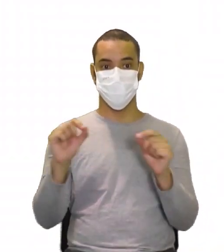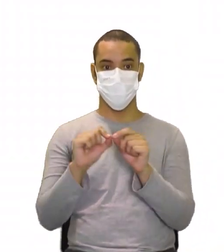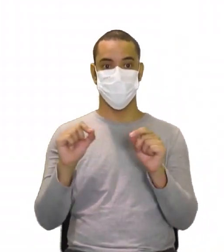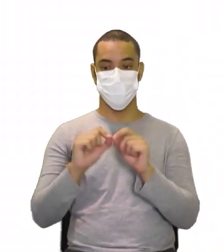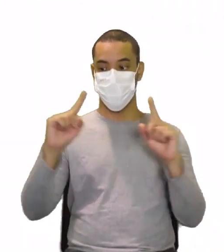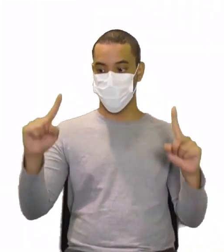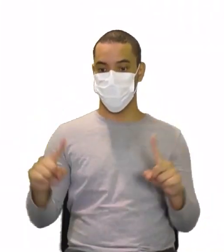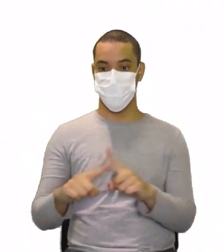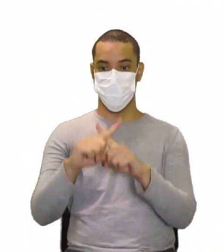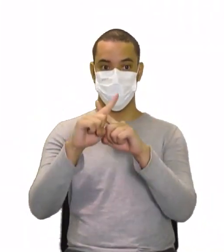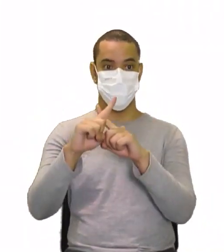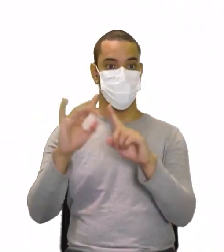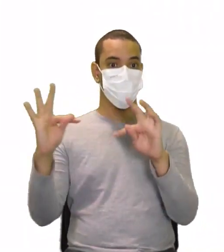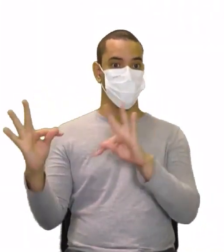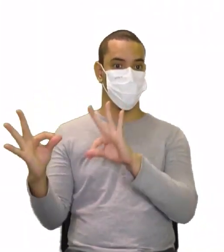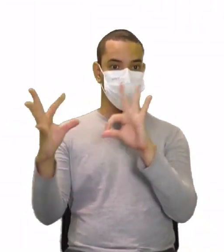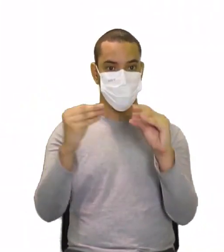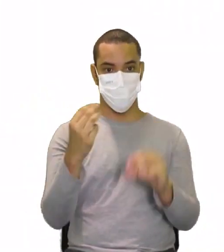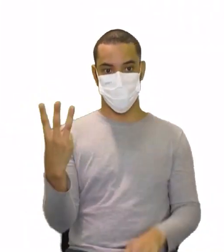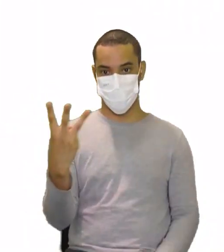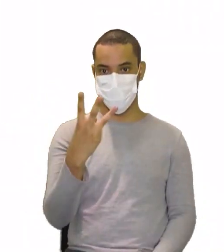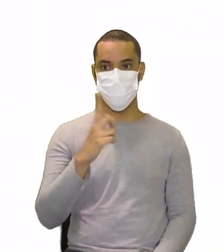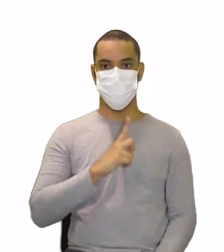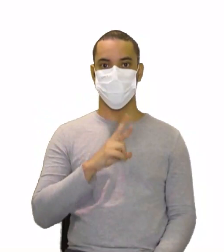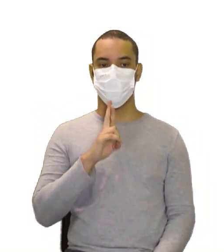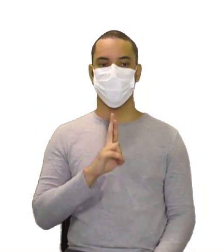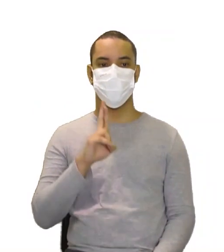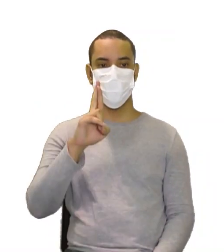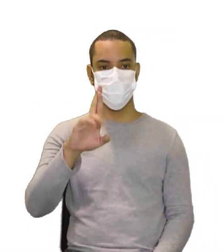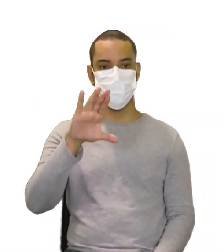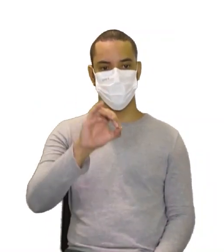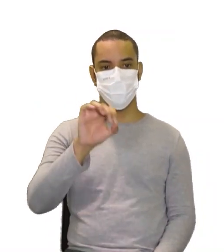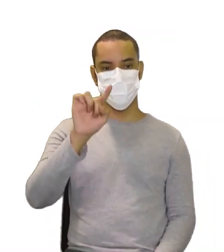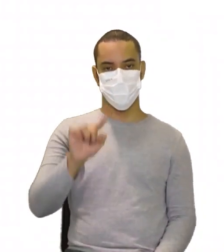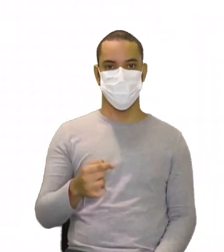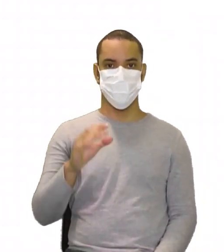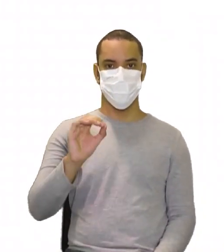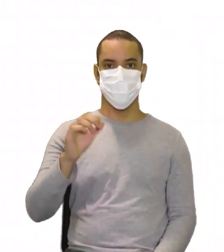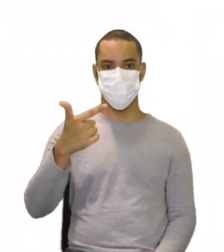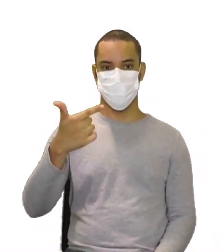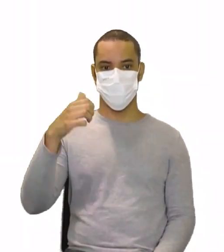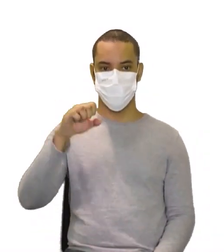Multiplicando direto, eu tenho o resultado